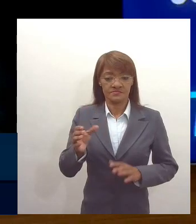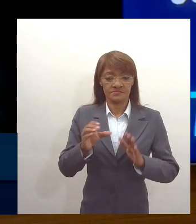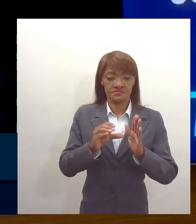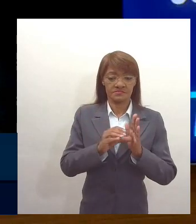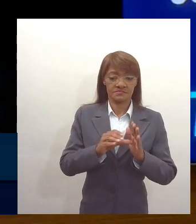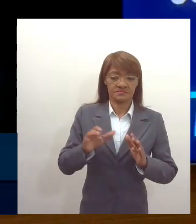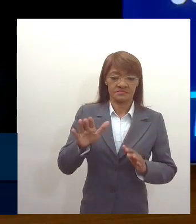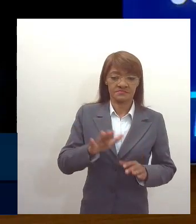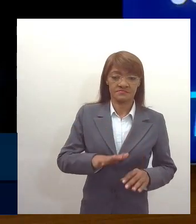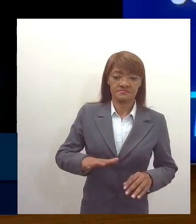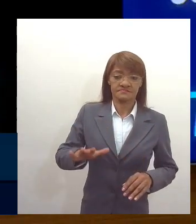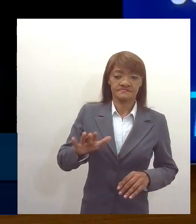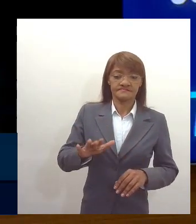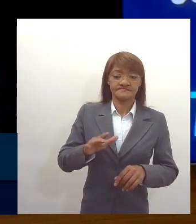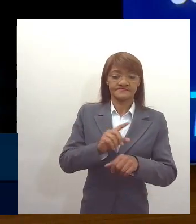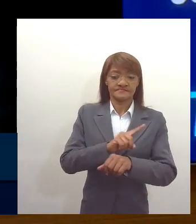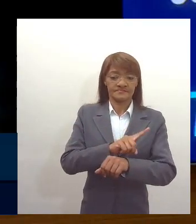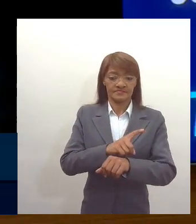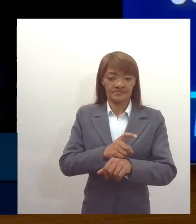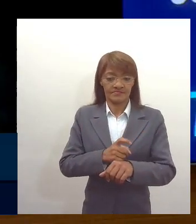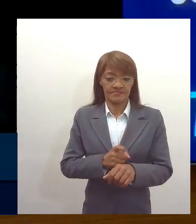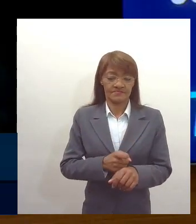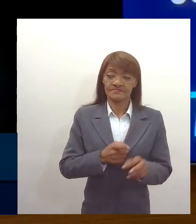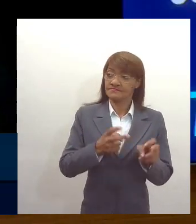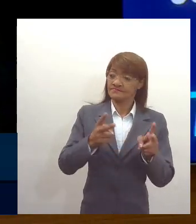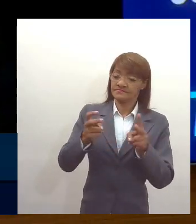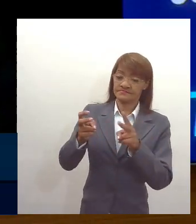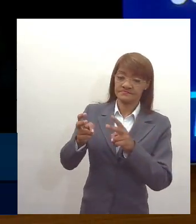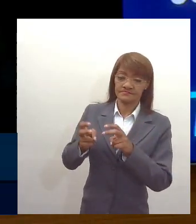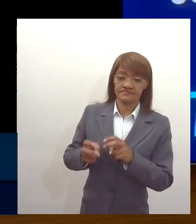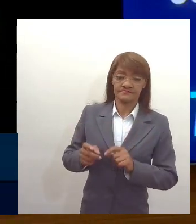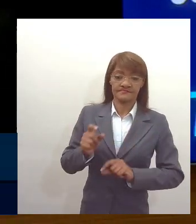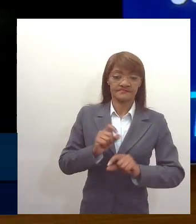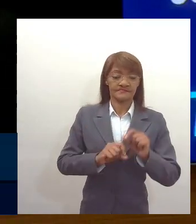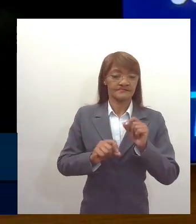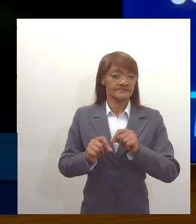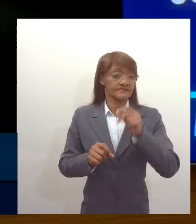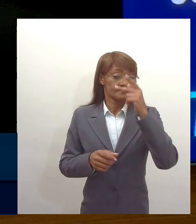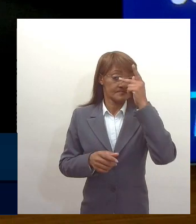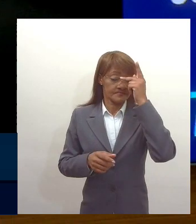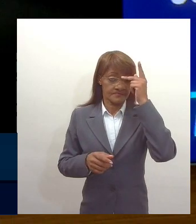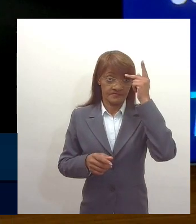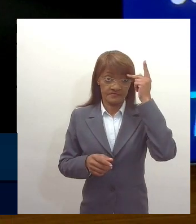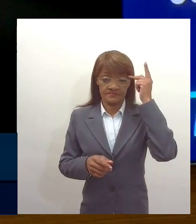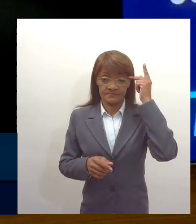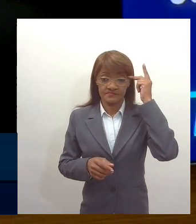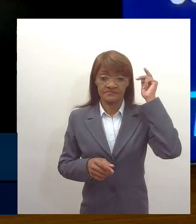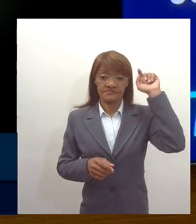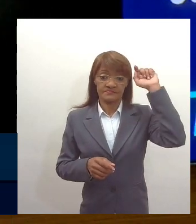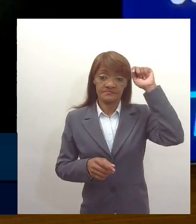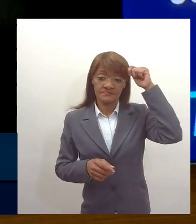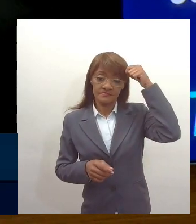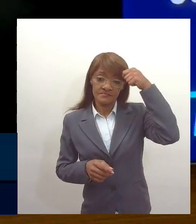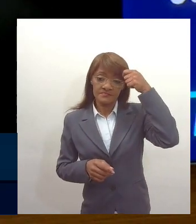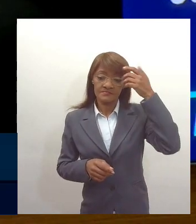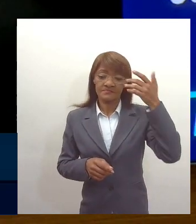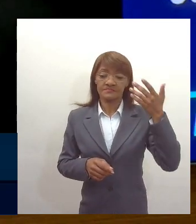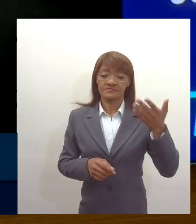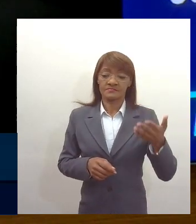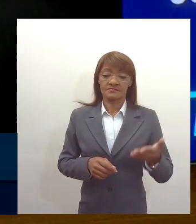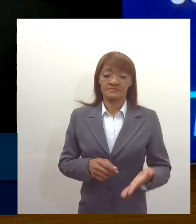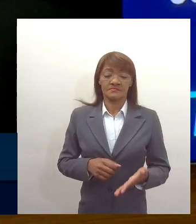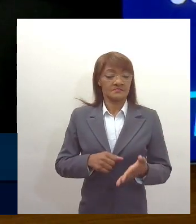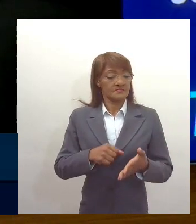sua maioria das pessoas são pessoas negras que estão reivindicando direito. A filha,